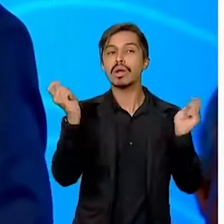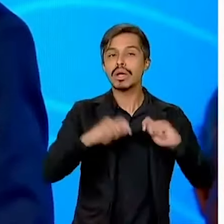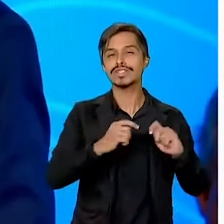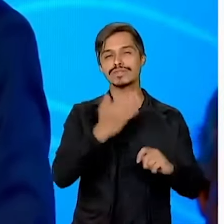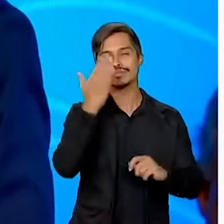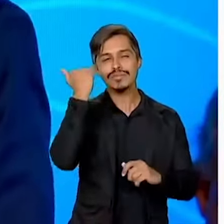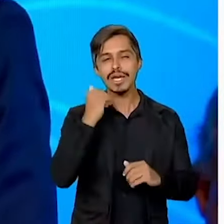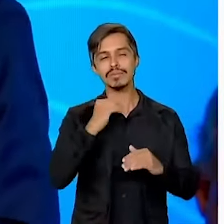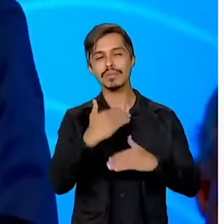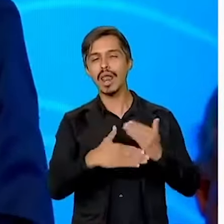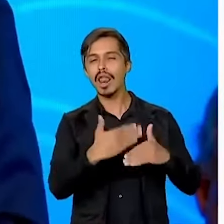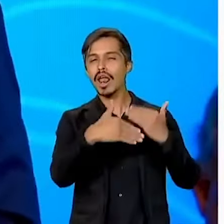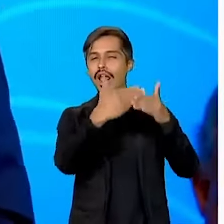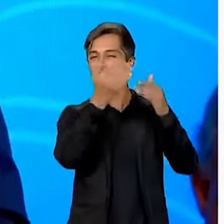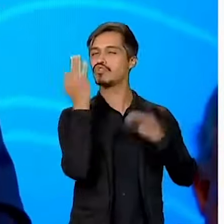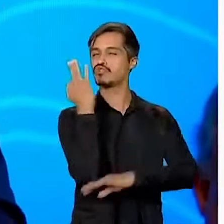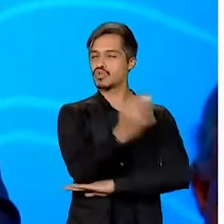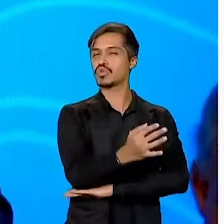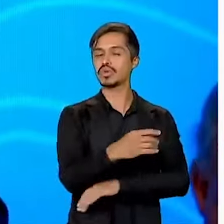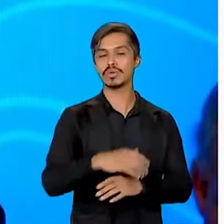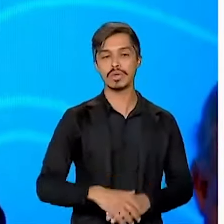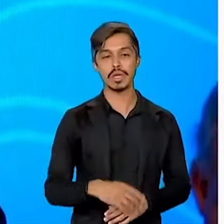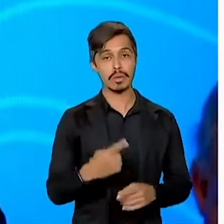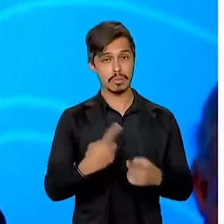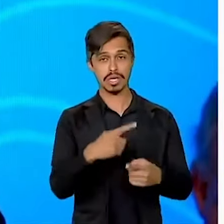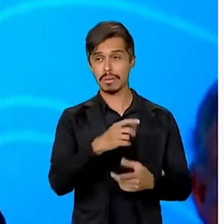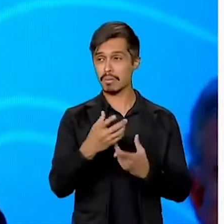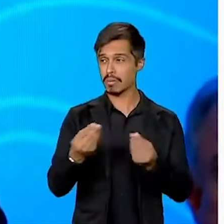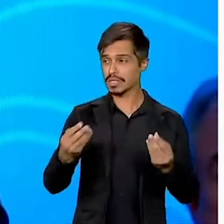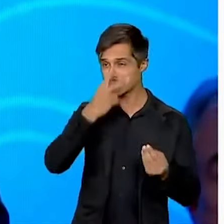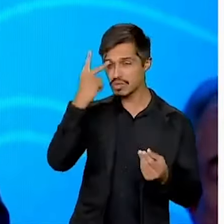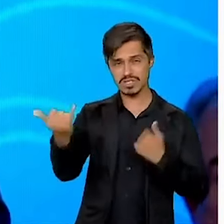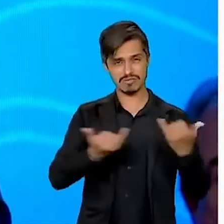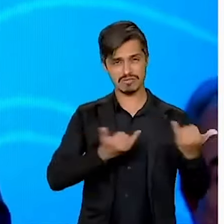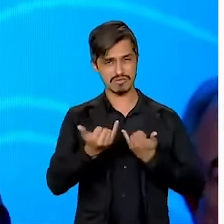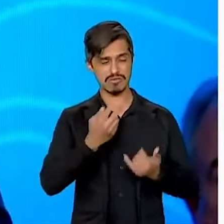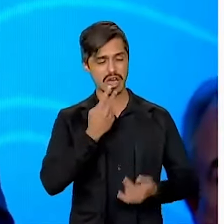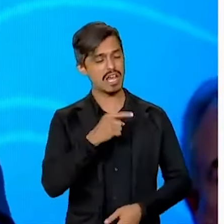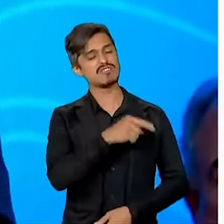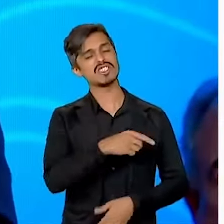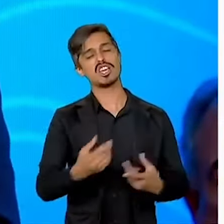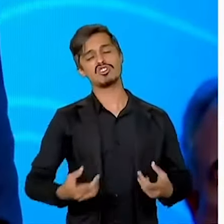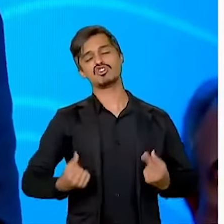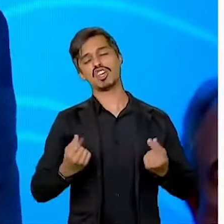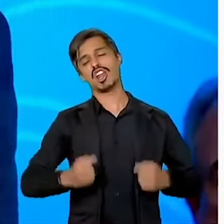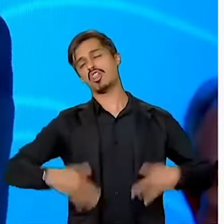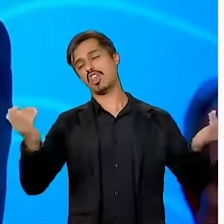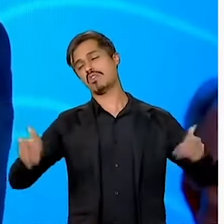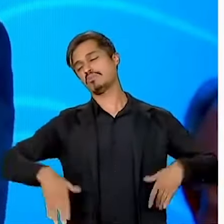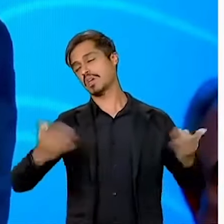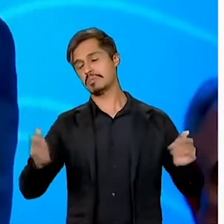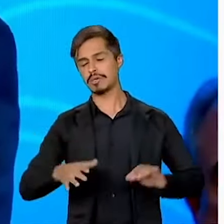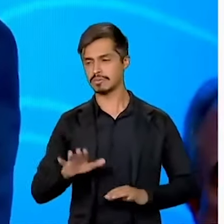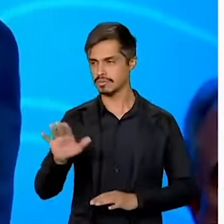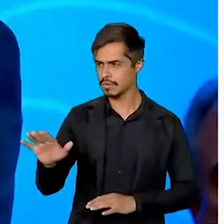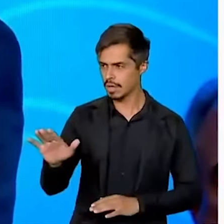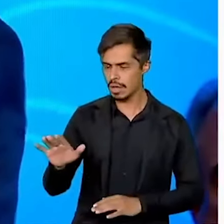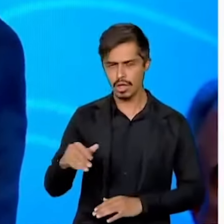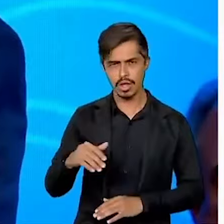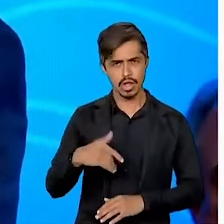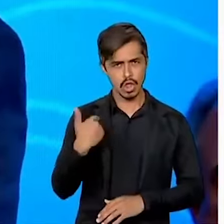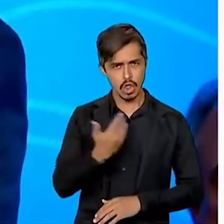carreira. Porque muita gente diz, você está gastando dinheiro à toa. Eu jamais aceitarei a ideia de